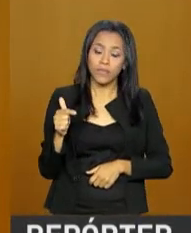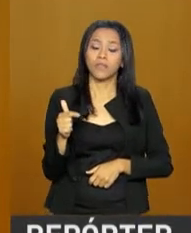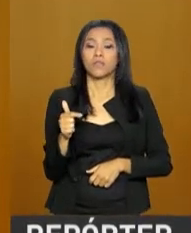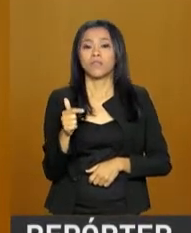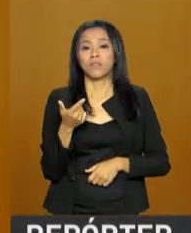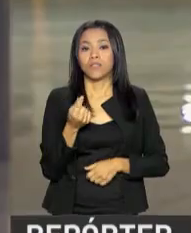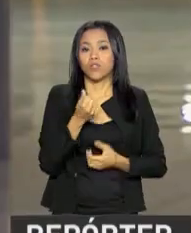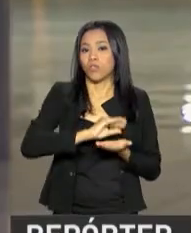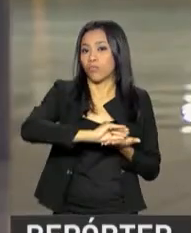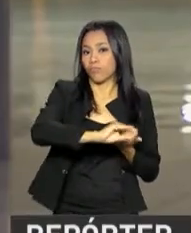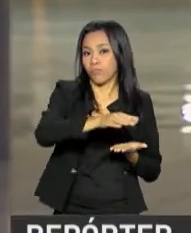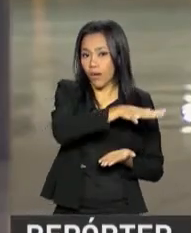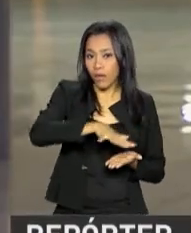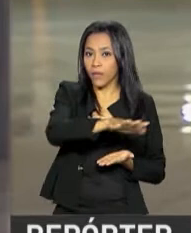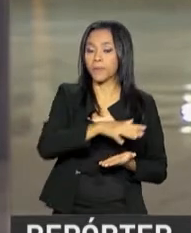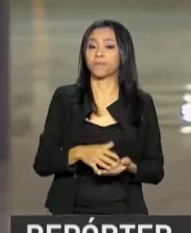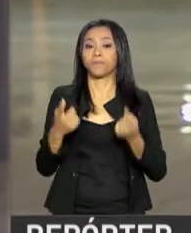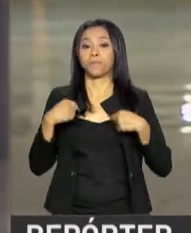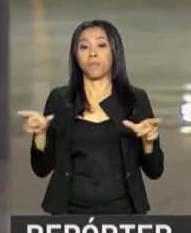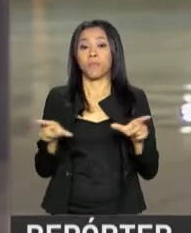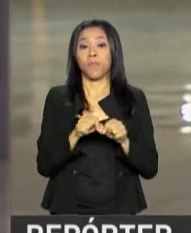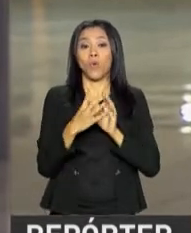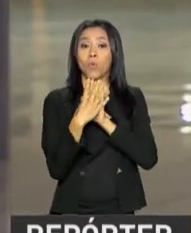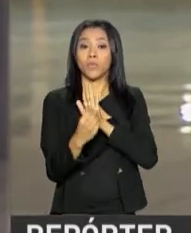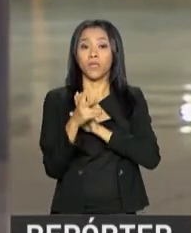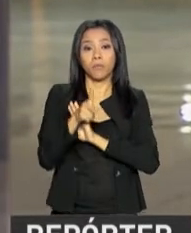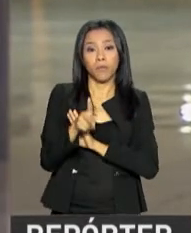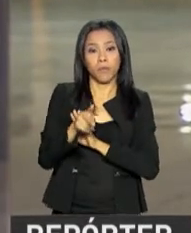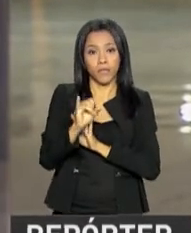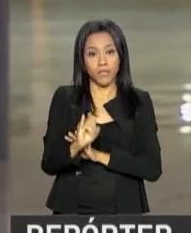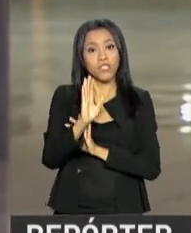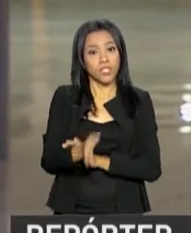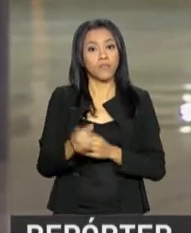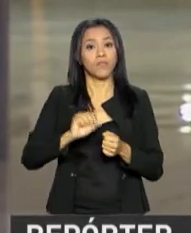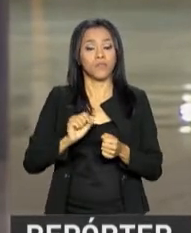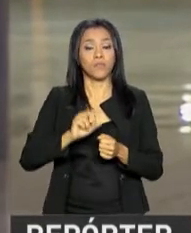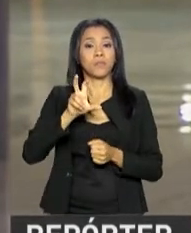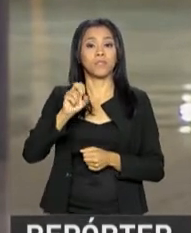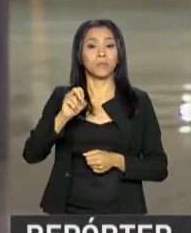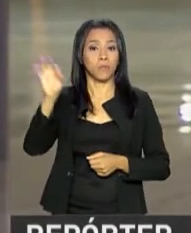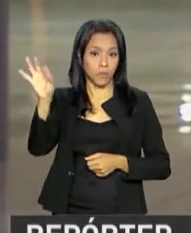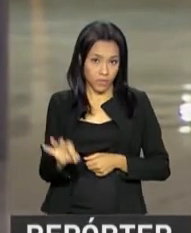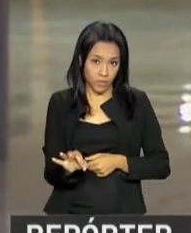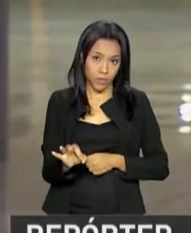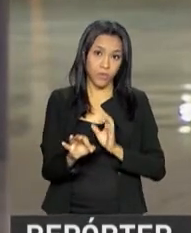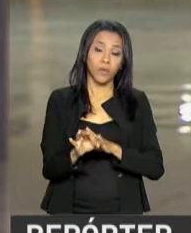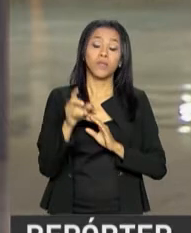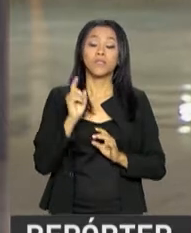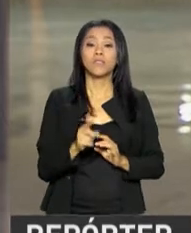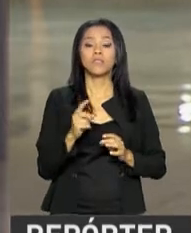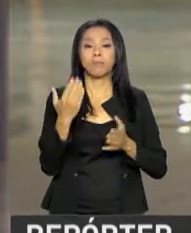investimento segundo o conselho do tpi já foi executado 50% do cronograma do programa de parcerias de